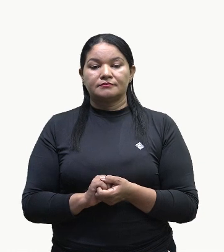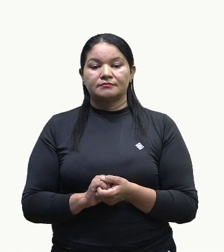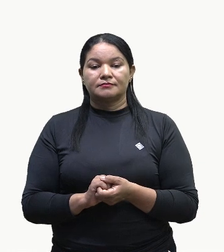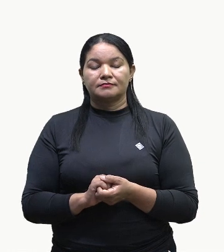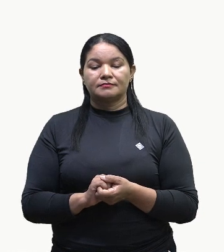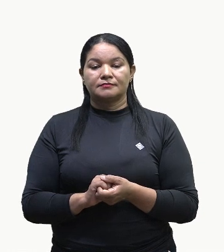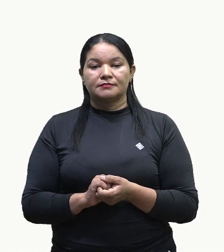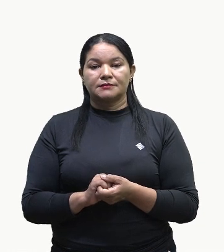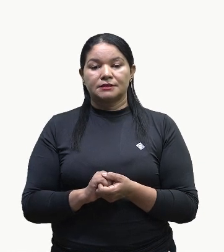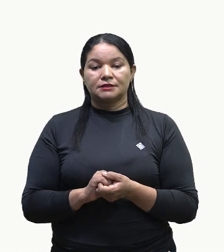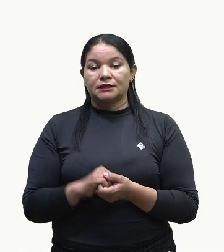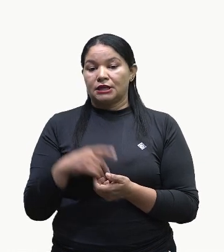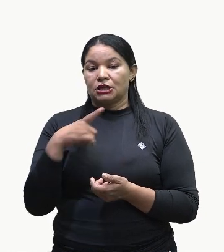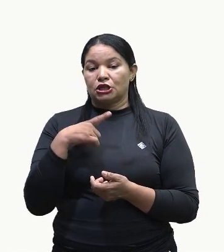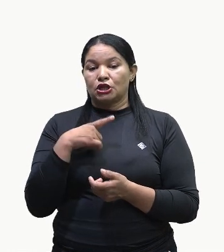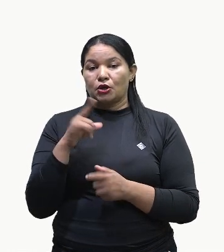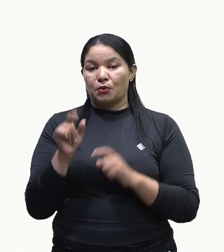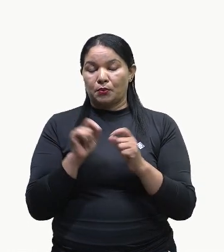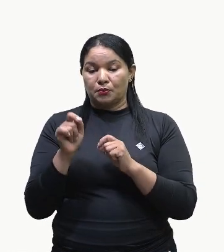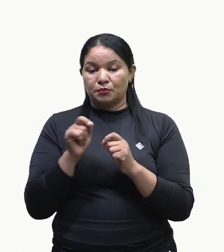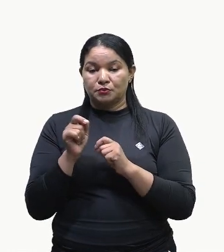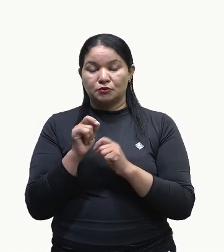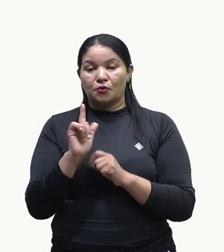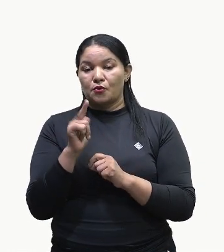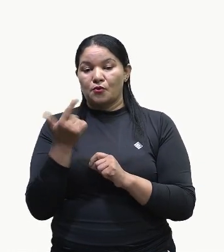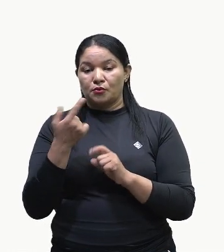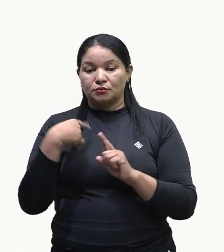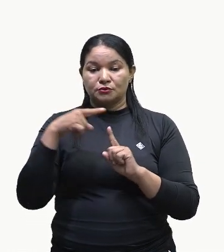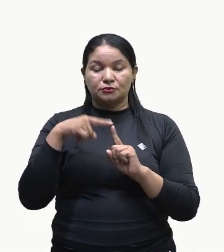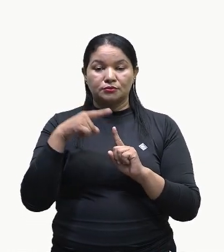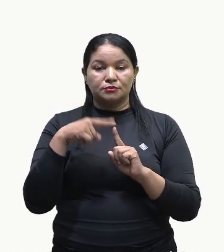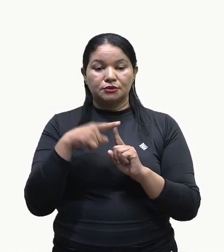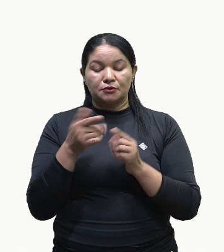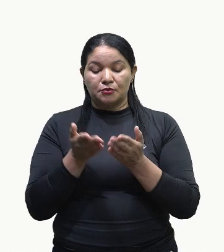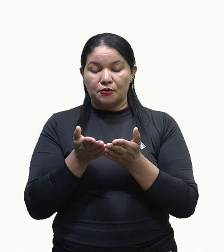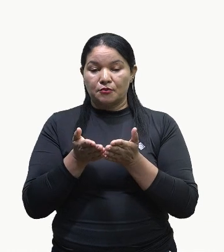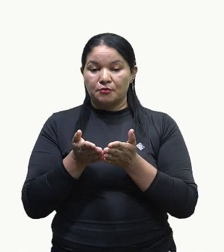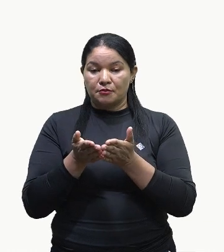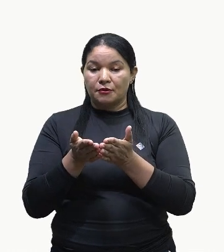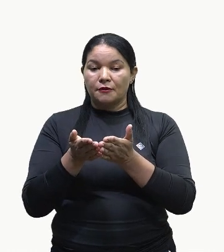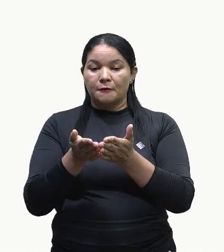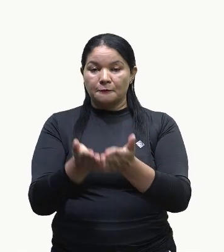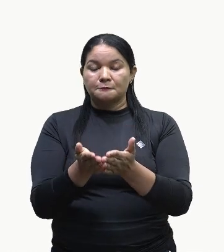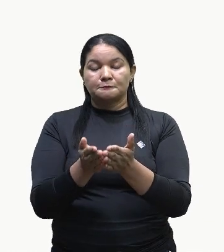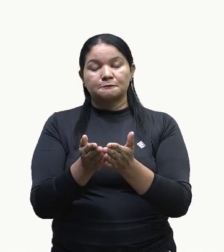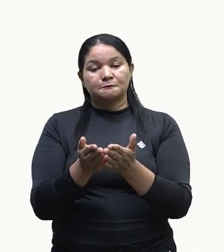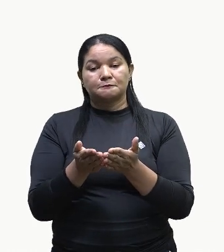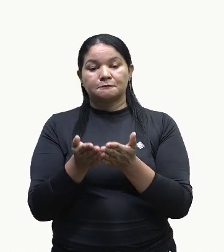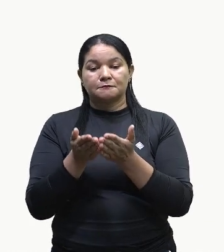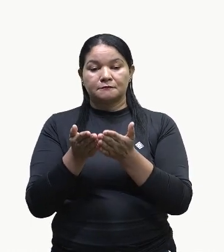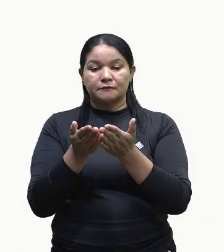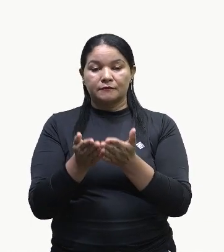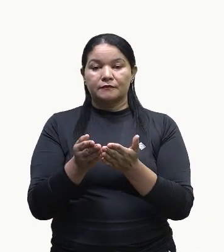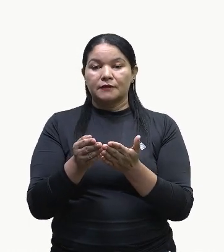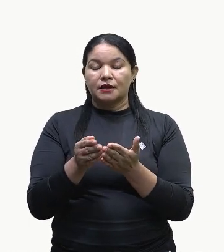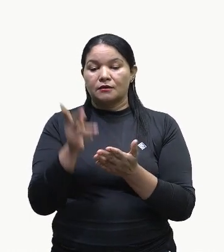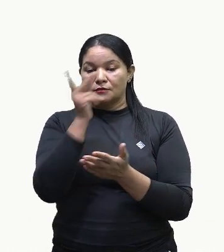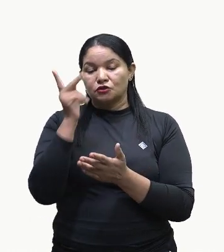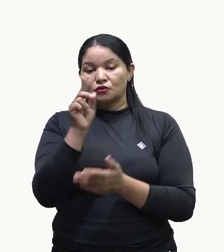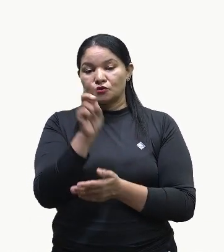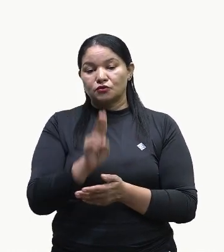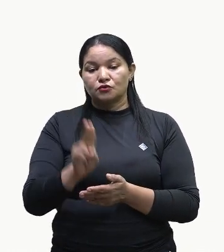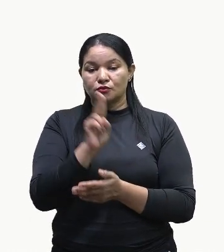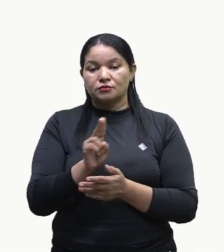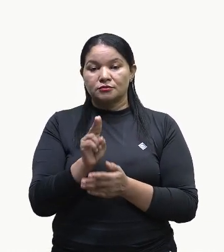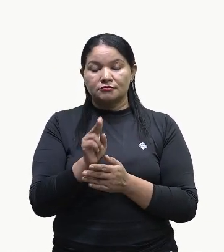temos aí como meio de transporte aquático essa locomoção entre várias cidades, aí